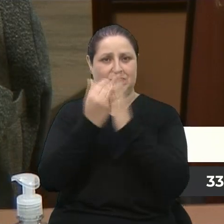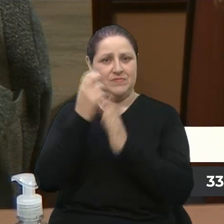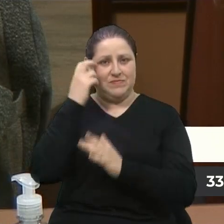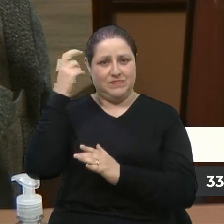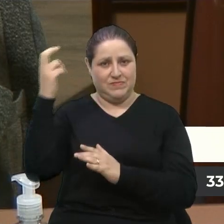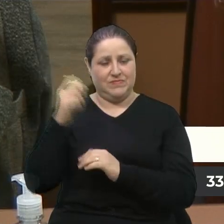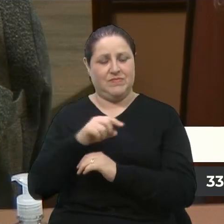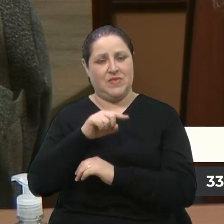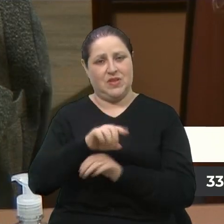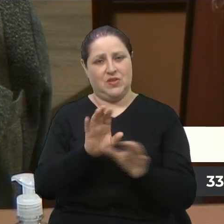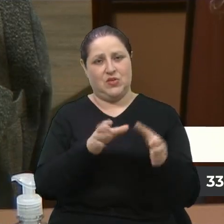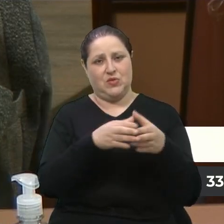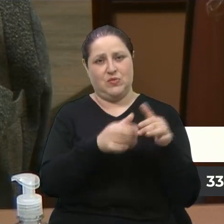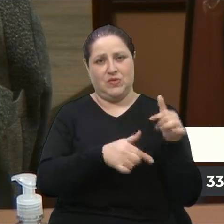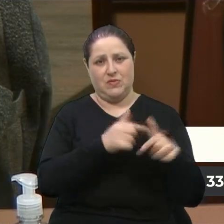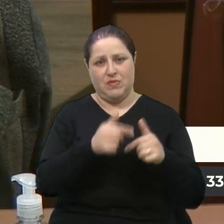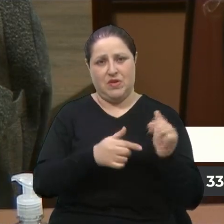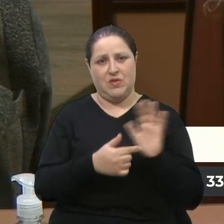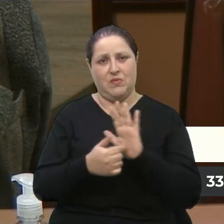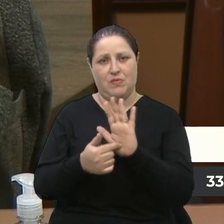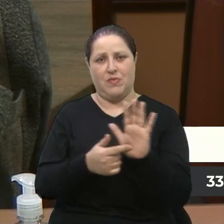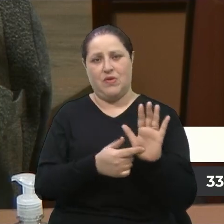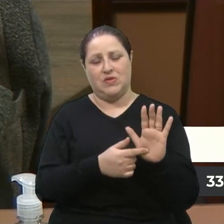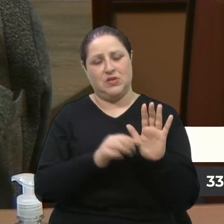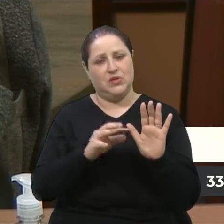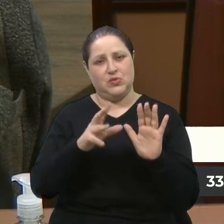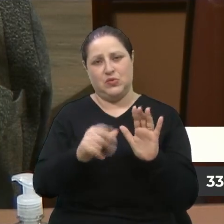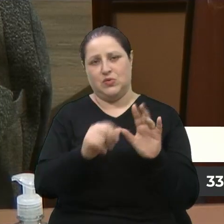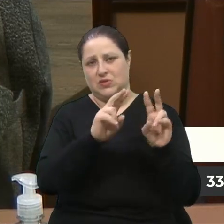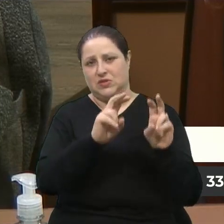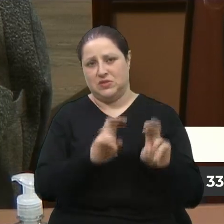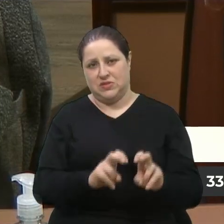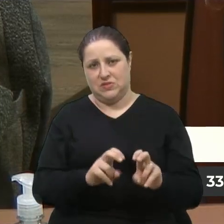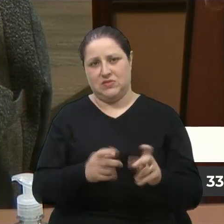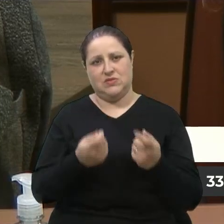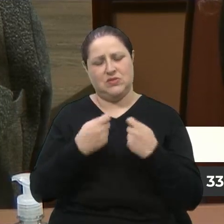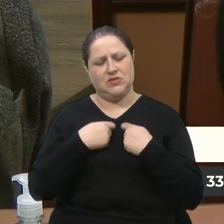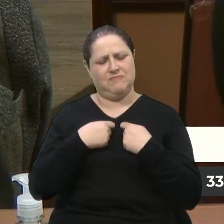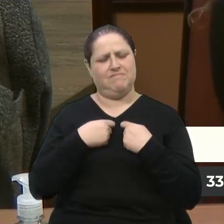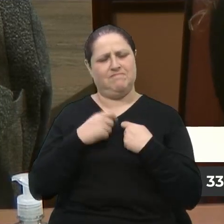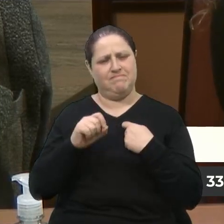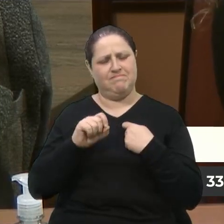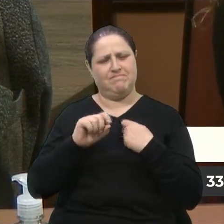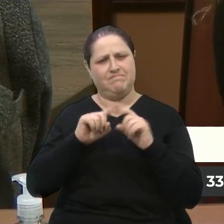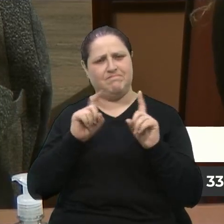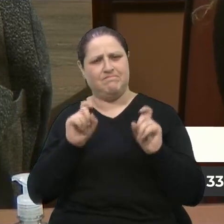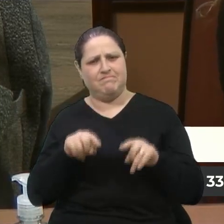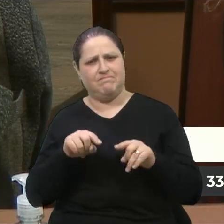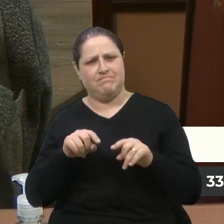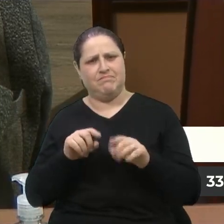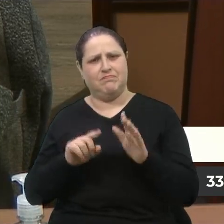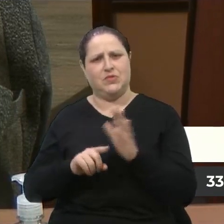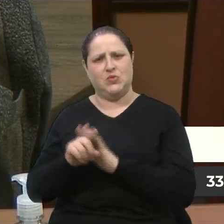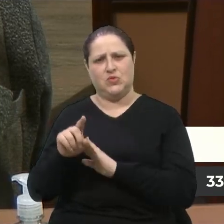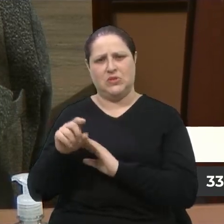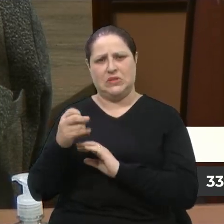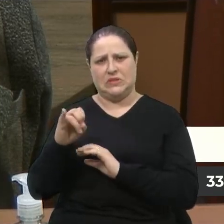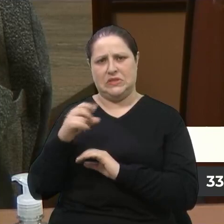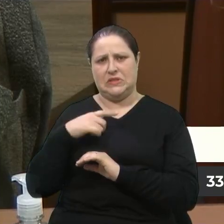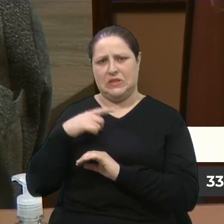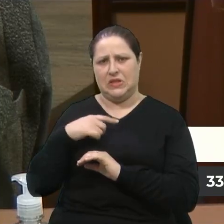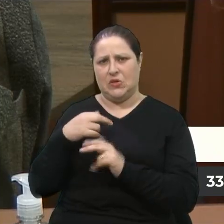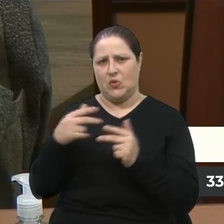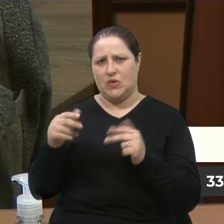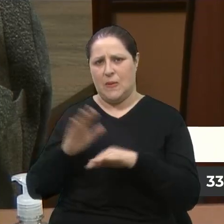né, vem trazendo à tona todas essas questões e fazendo com que a gente se pergunte, mas será que não tem alguma coisa a mais nesse